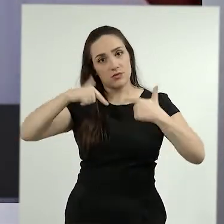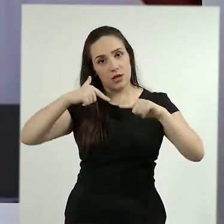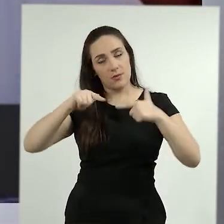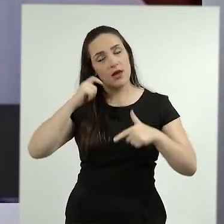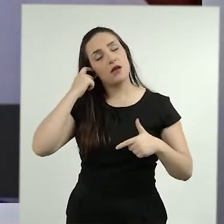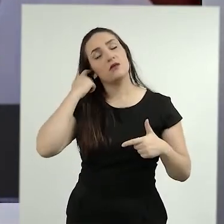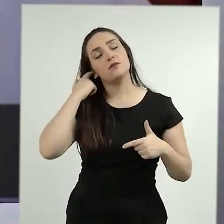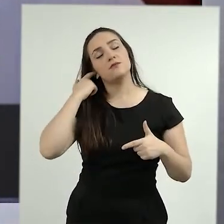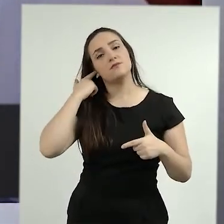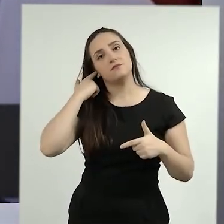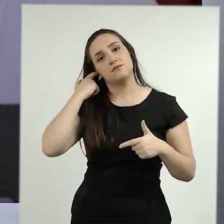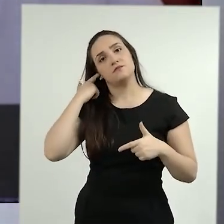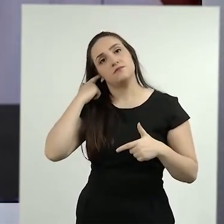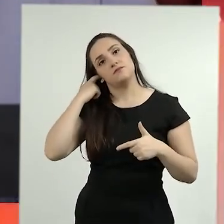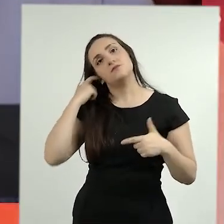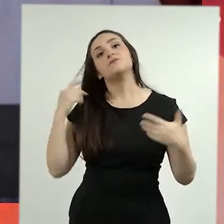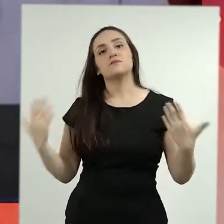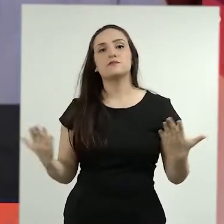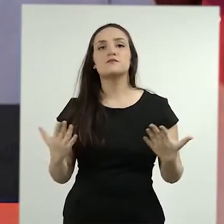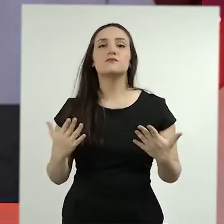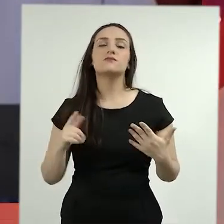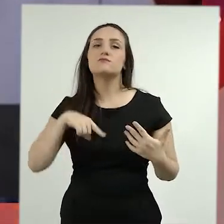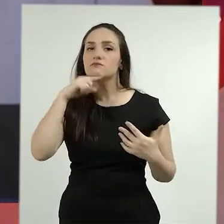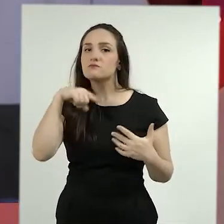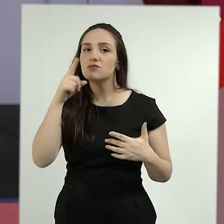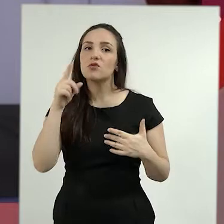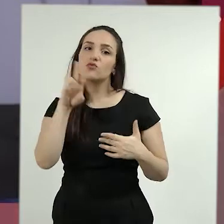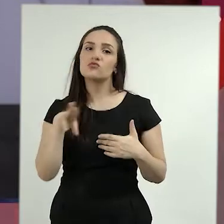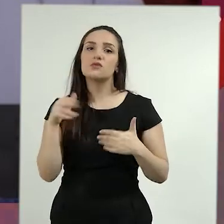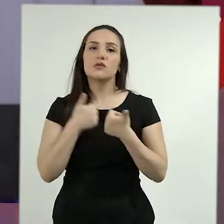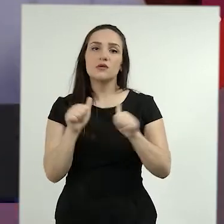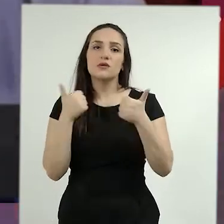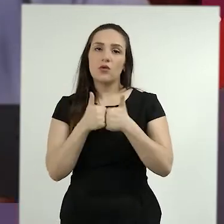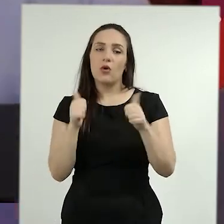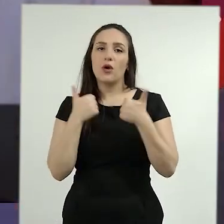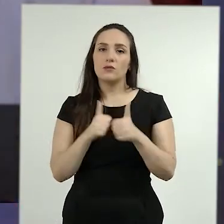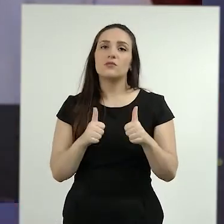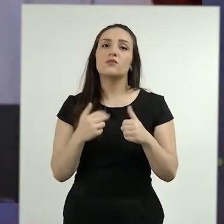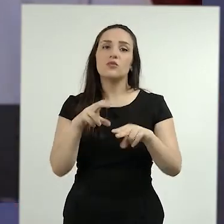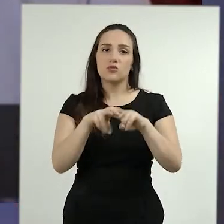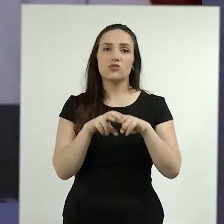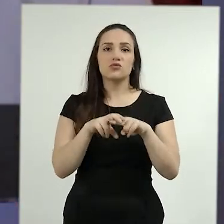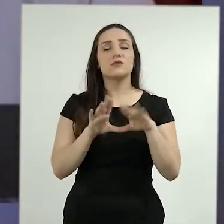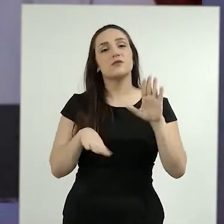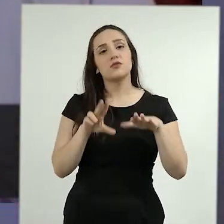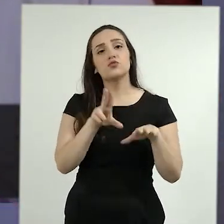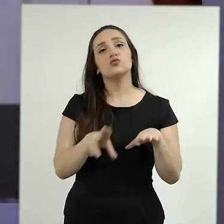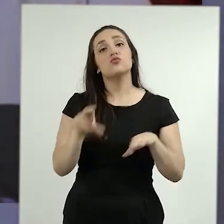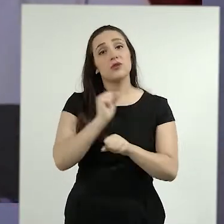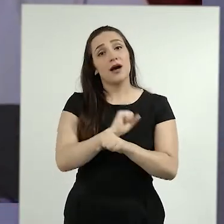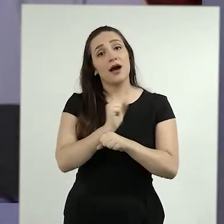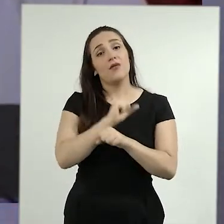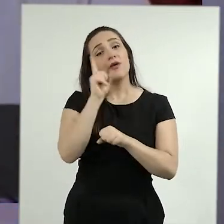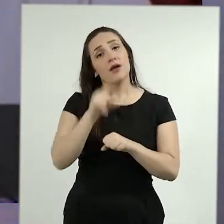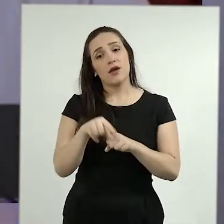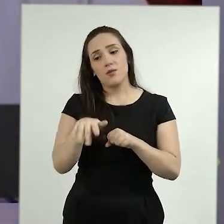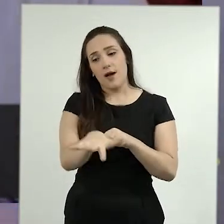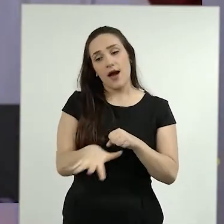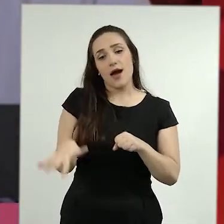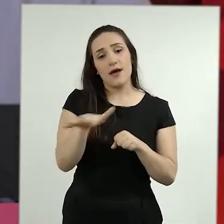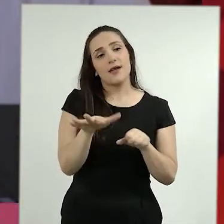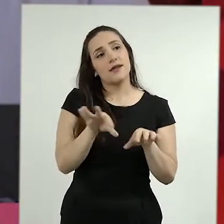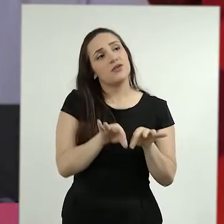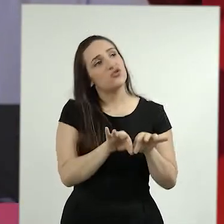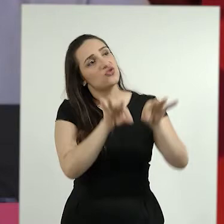também por conta dessa questão, né, enfim, empecilhos do transporte coletivo, muitas têm que se deslocar, é uma área distante